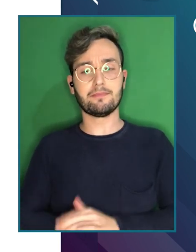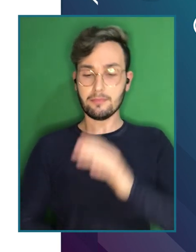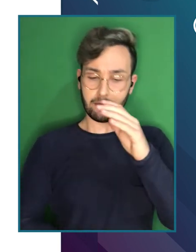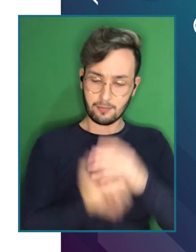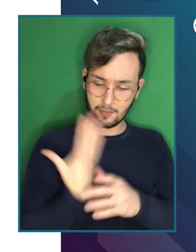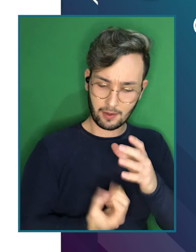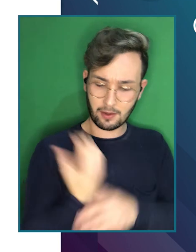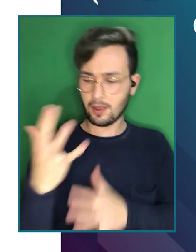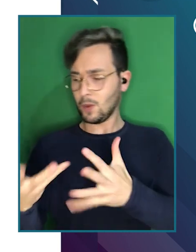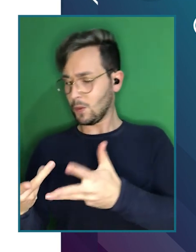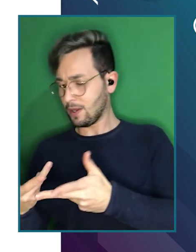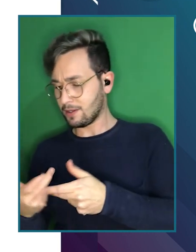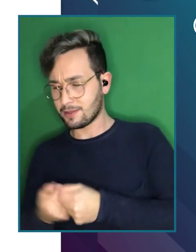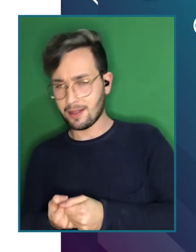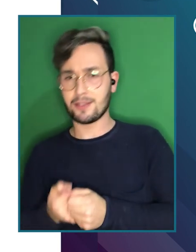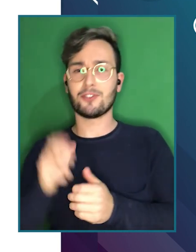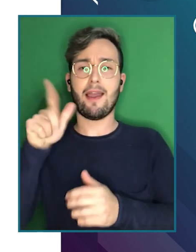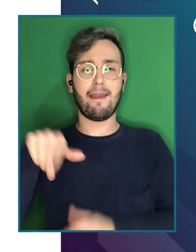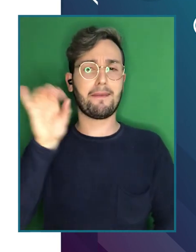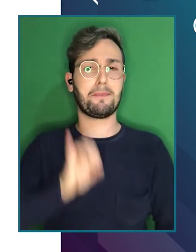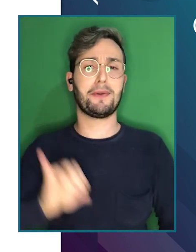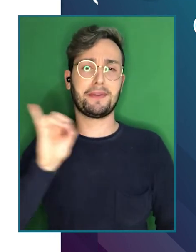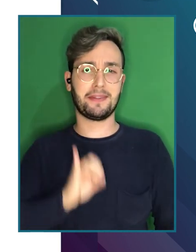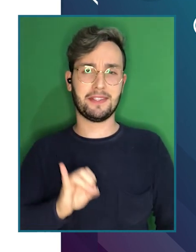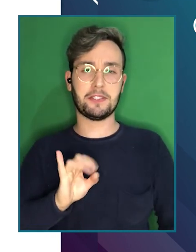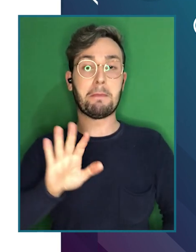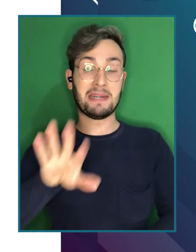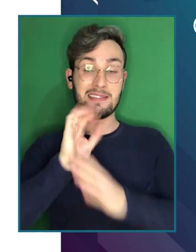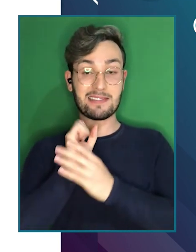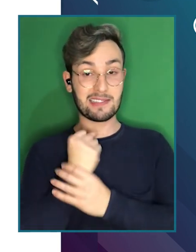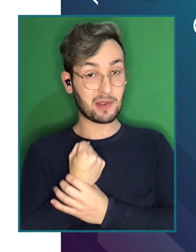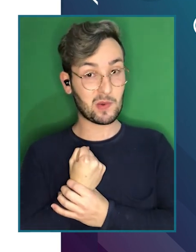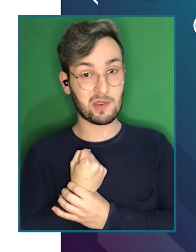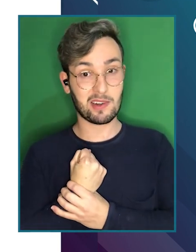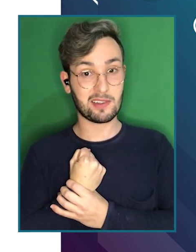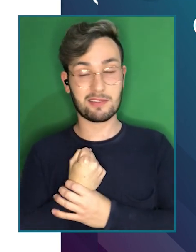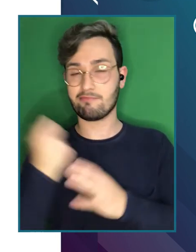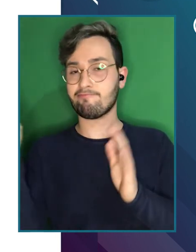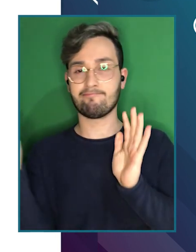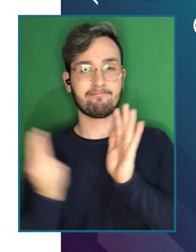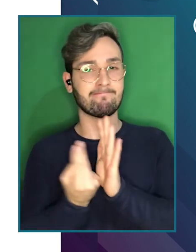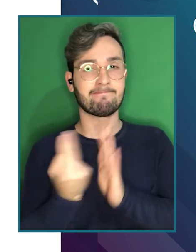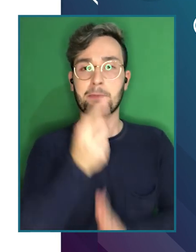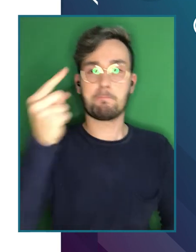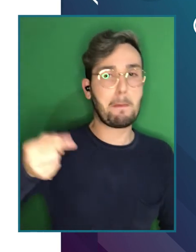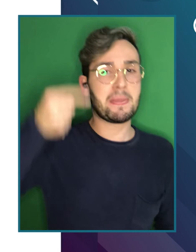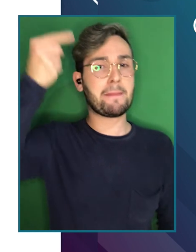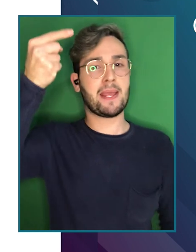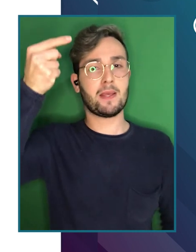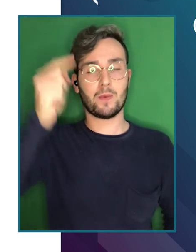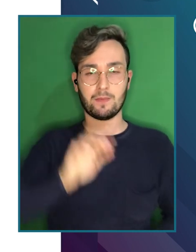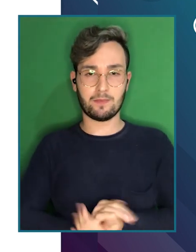Afinal, produtividade, qualidade é muito importante, mas a segurança deve estar